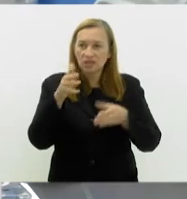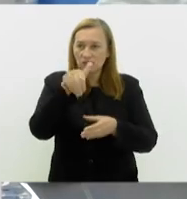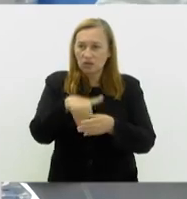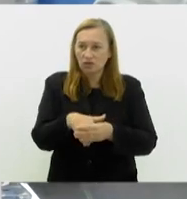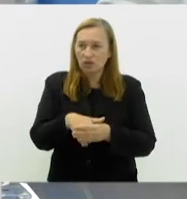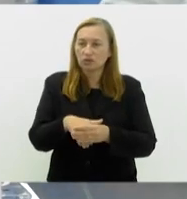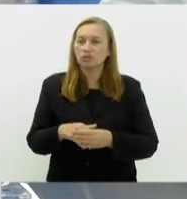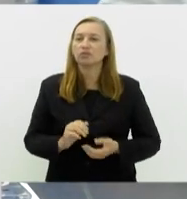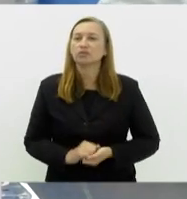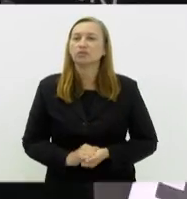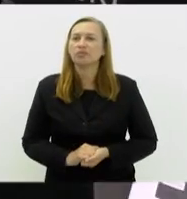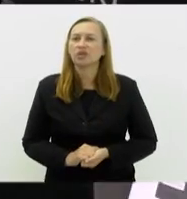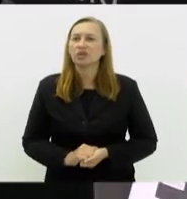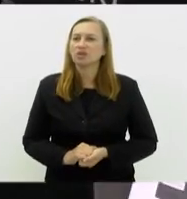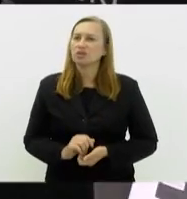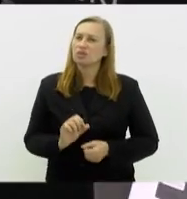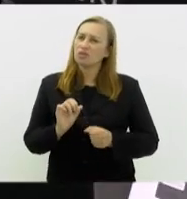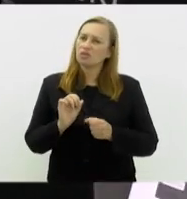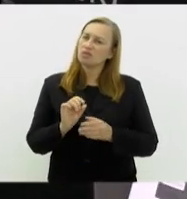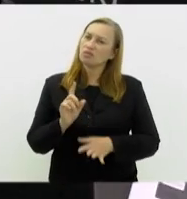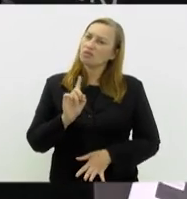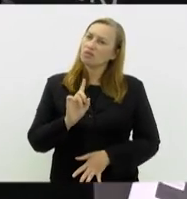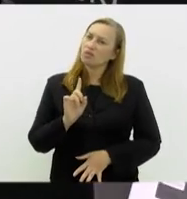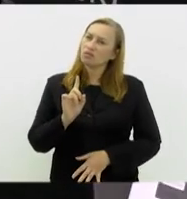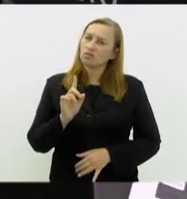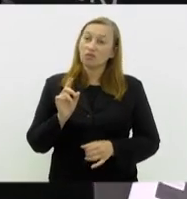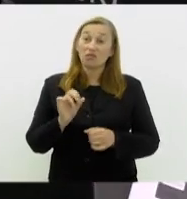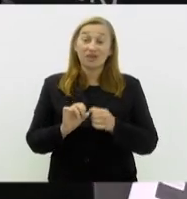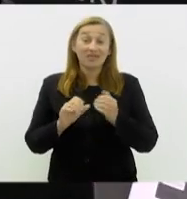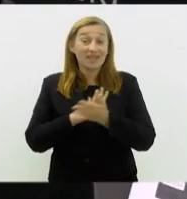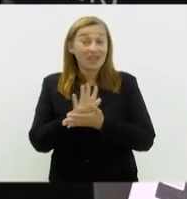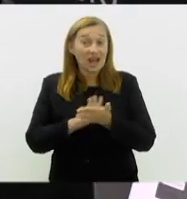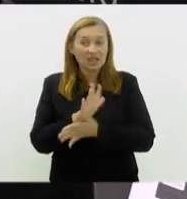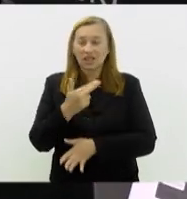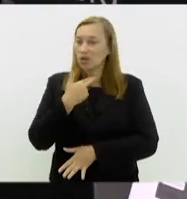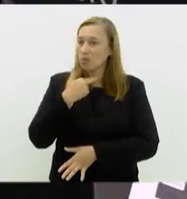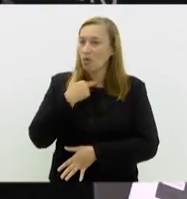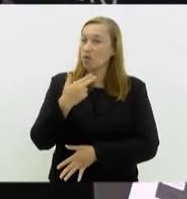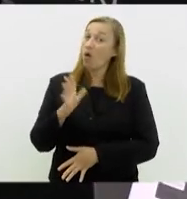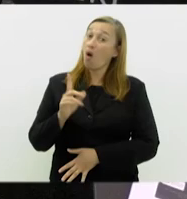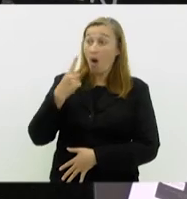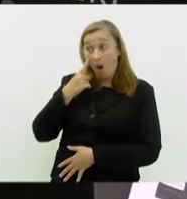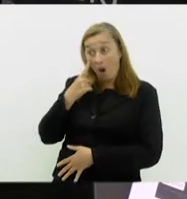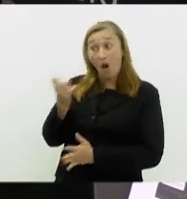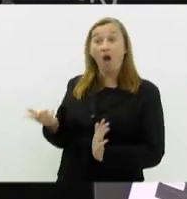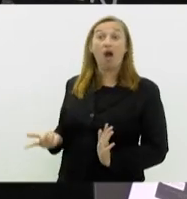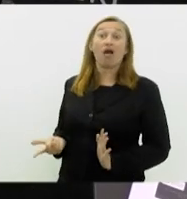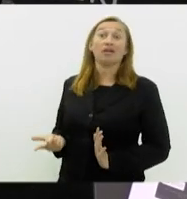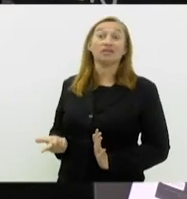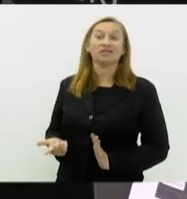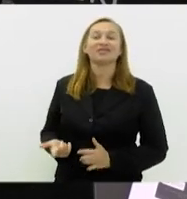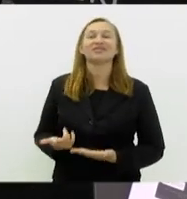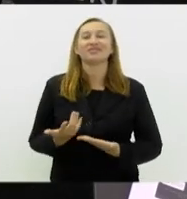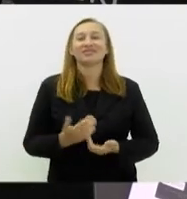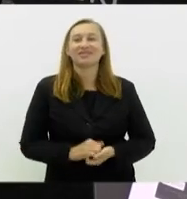divergente não faço nada que não possa seu Deputado munin Olha você já to deixa